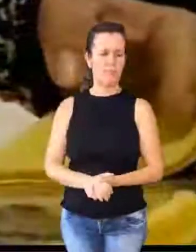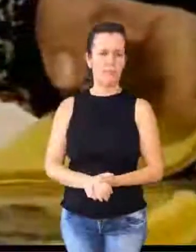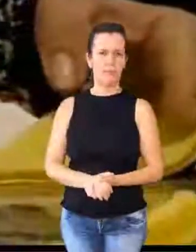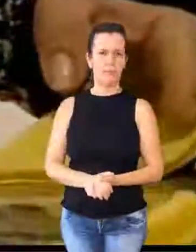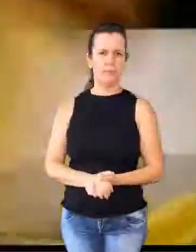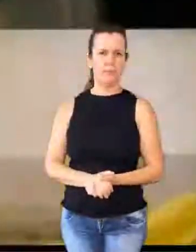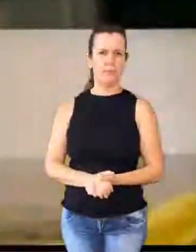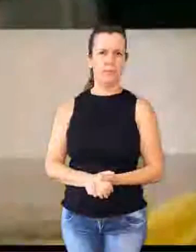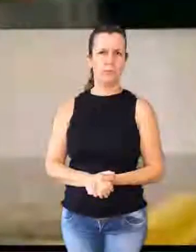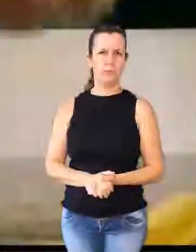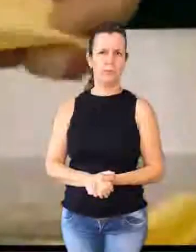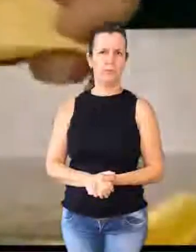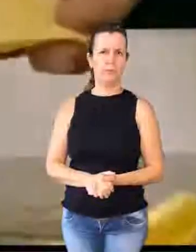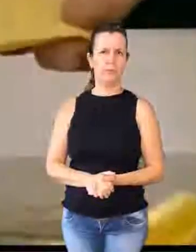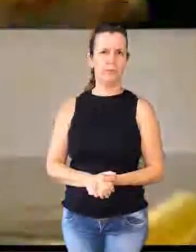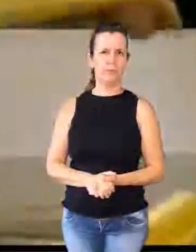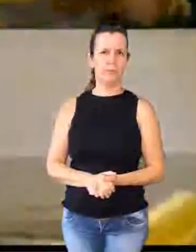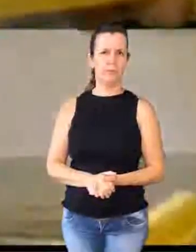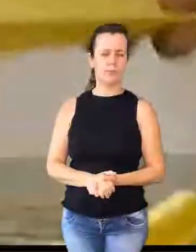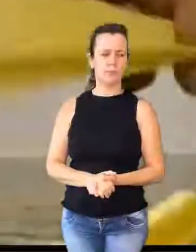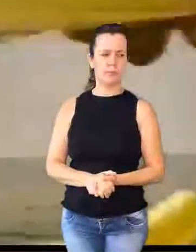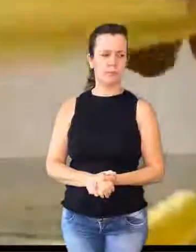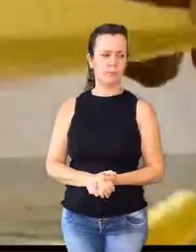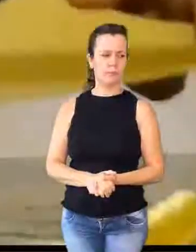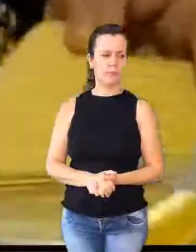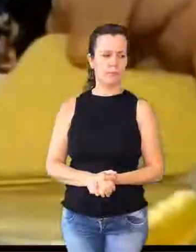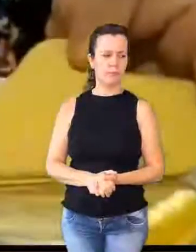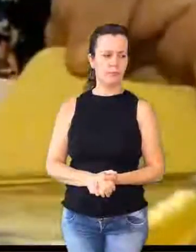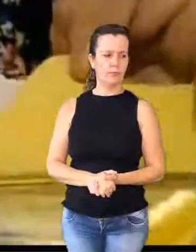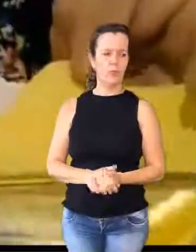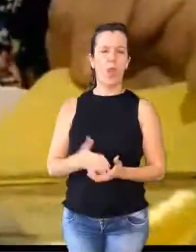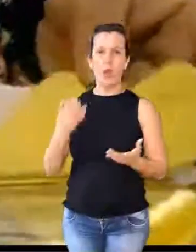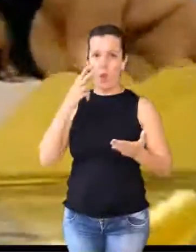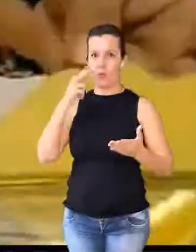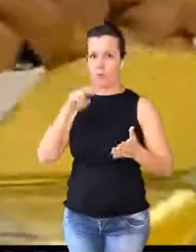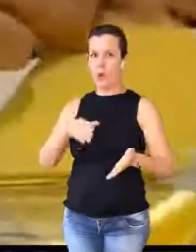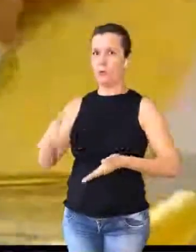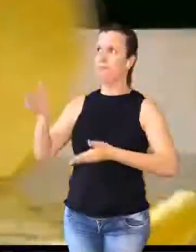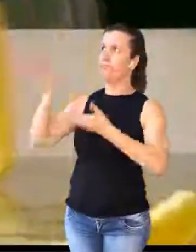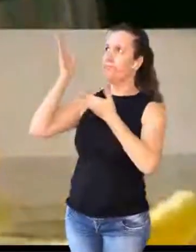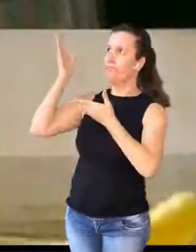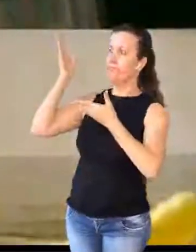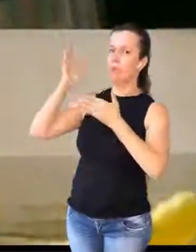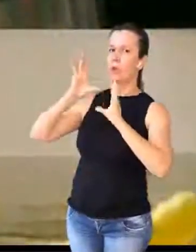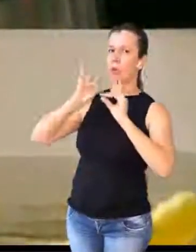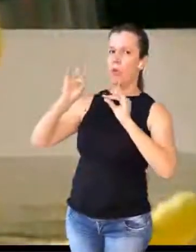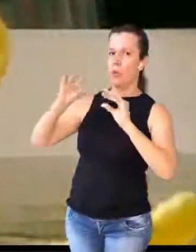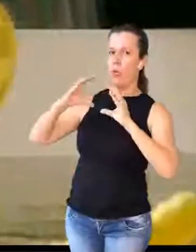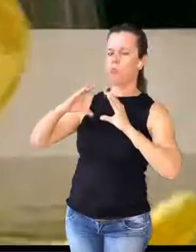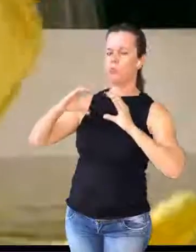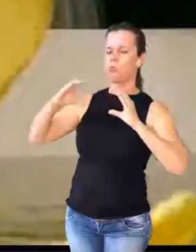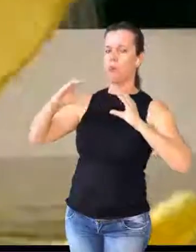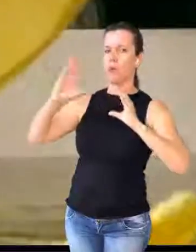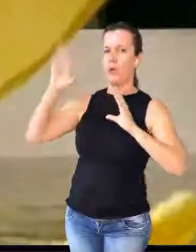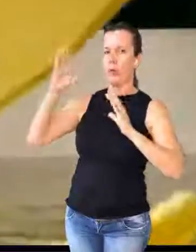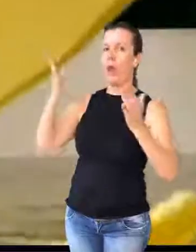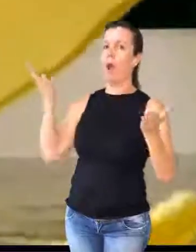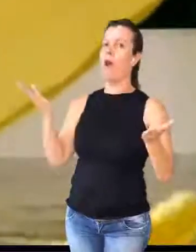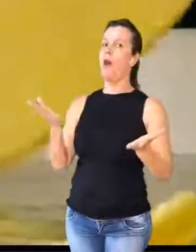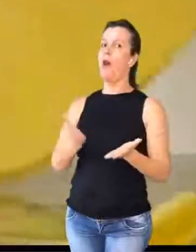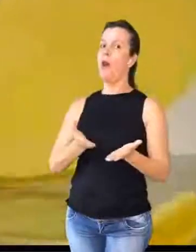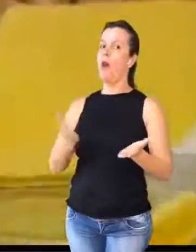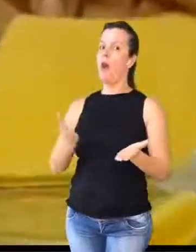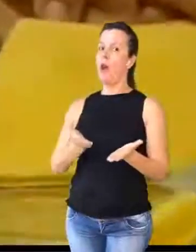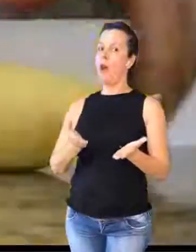volto. Mas você pode fazer com a costura de mão, tá? Você vai costurando assim, costura de